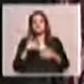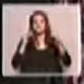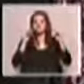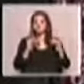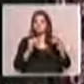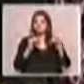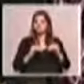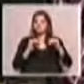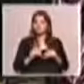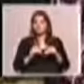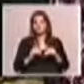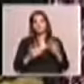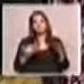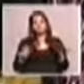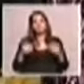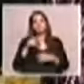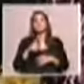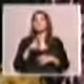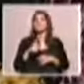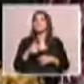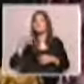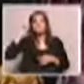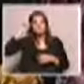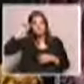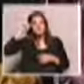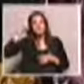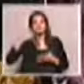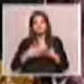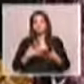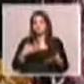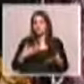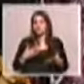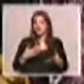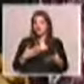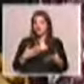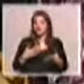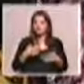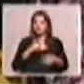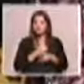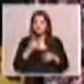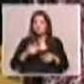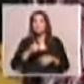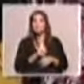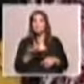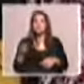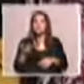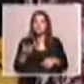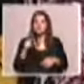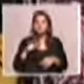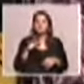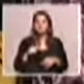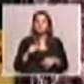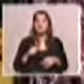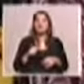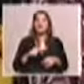abaixamento significativo. Isto teve uma consequência significativa no número de exemplares da raça da Bordaleira, que é a